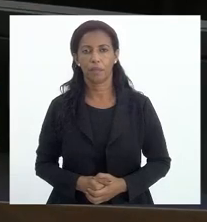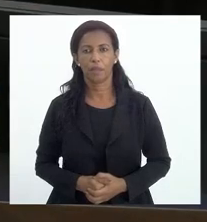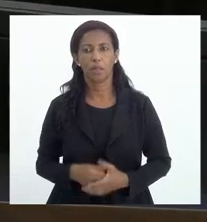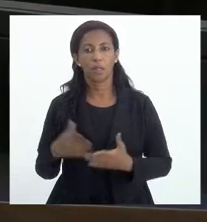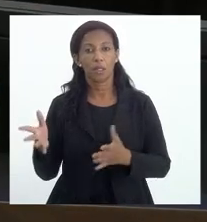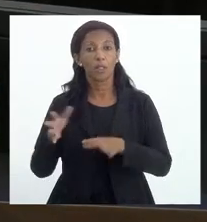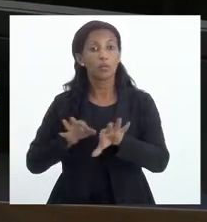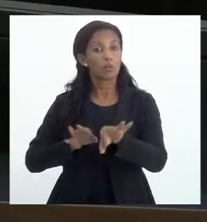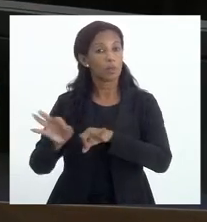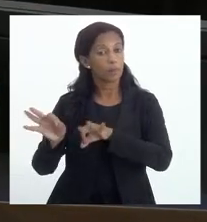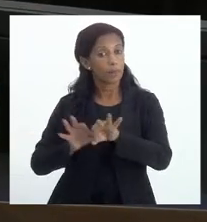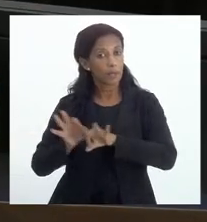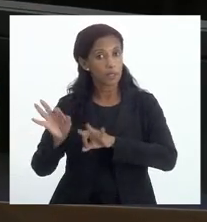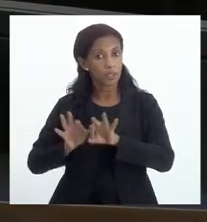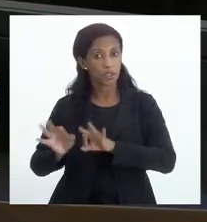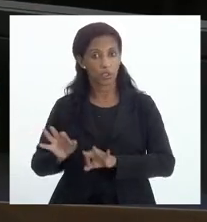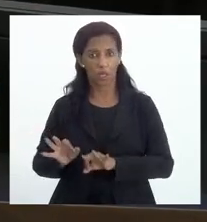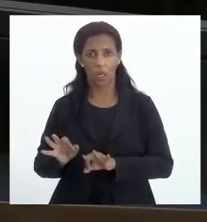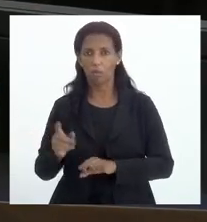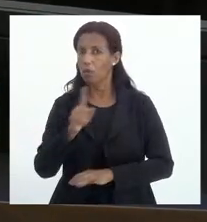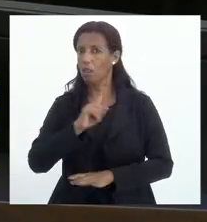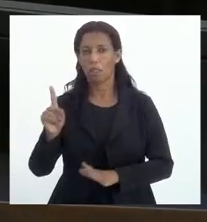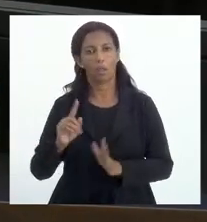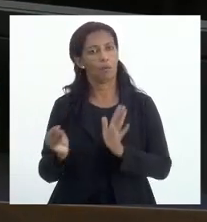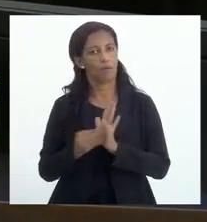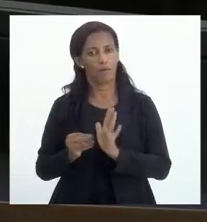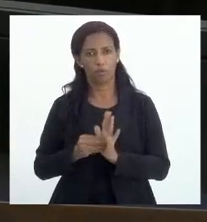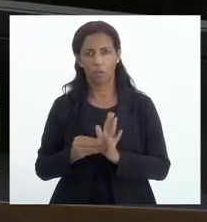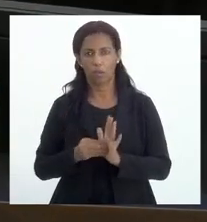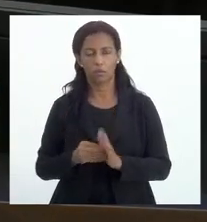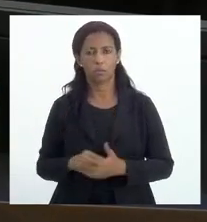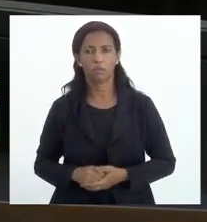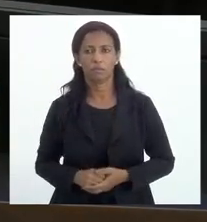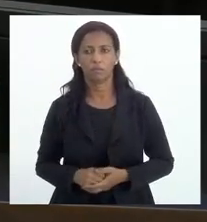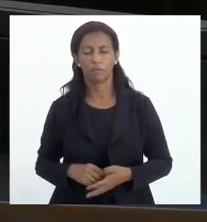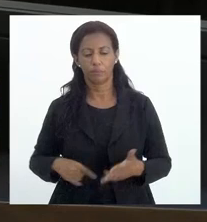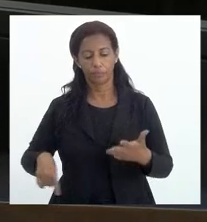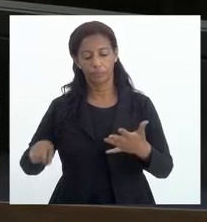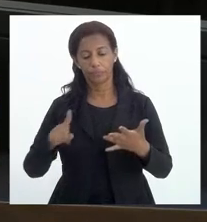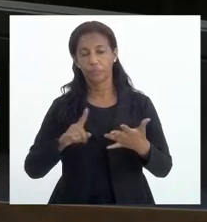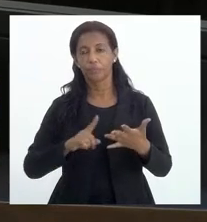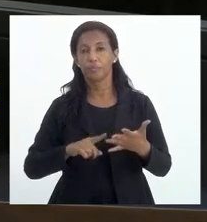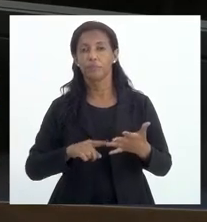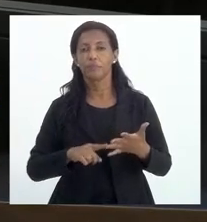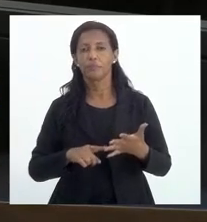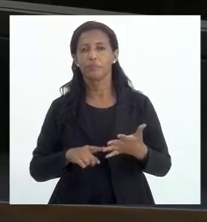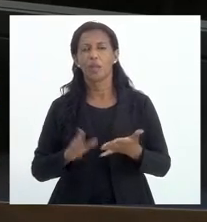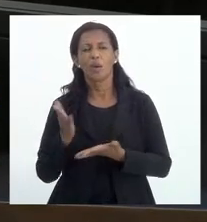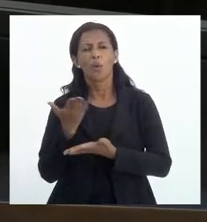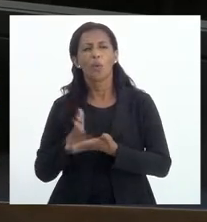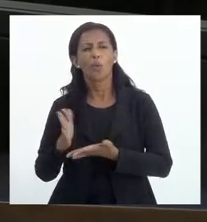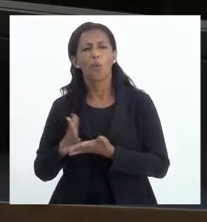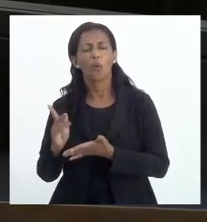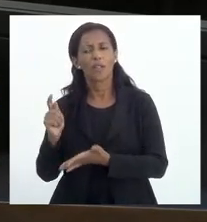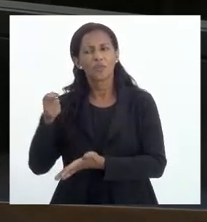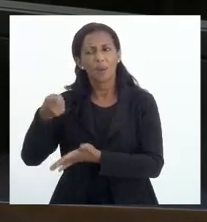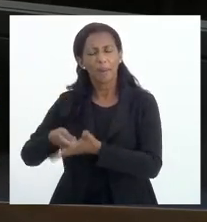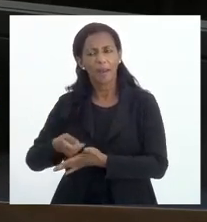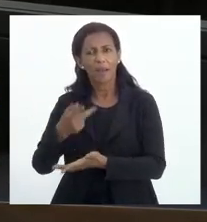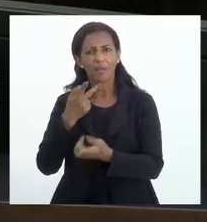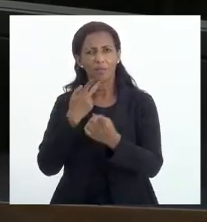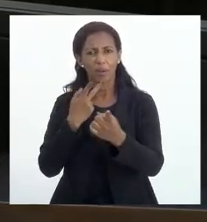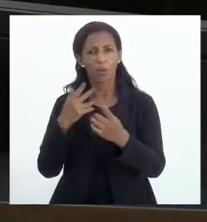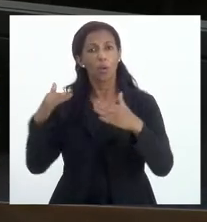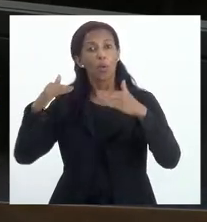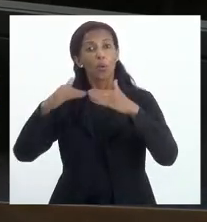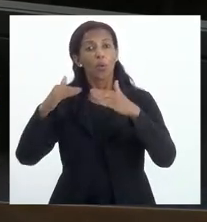estando planejado, não faltará. Em relação aos restos a pagar que o senhor citou, o